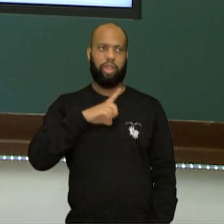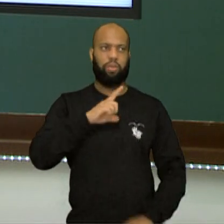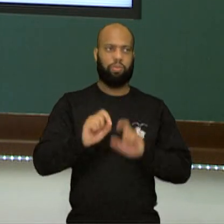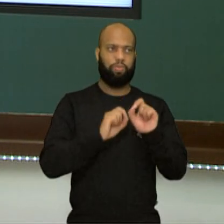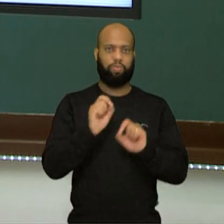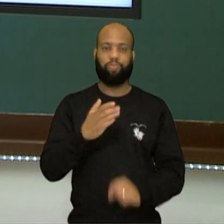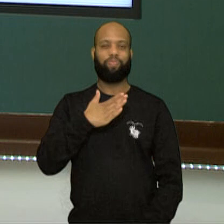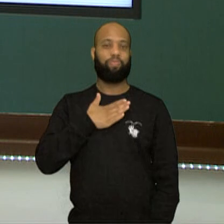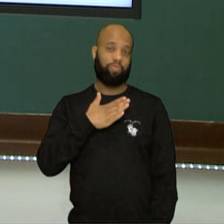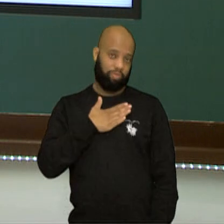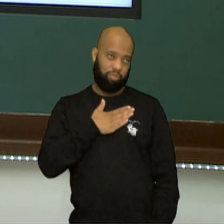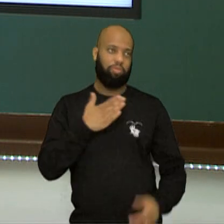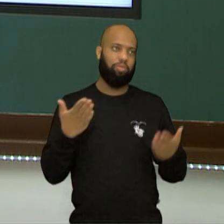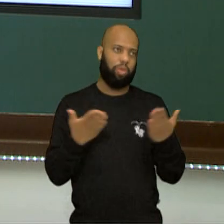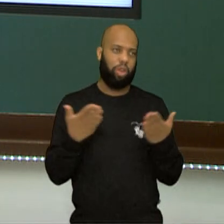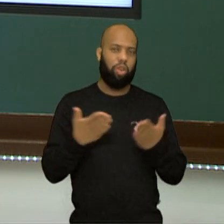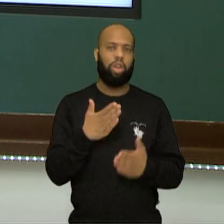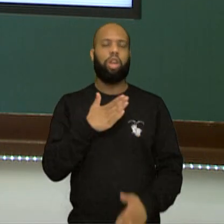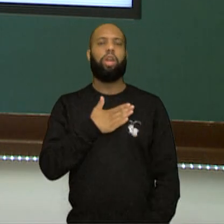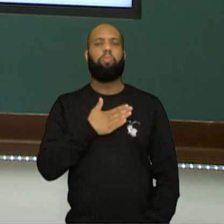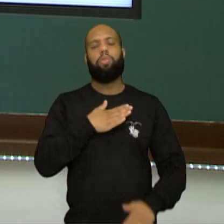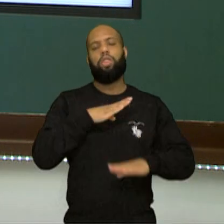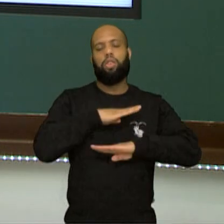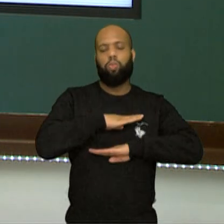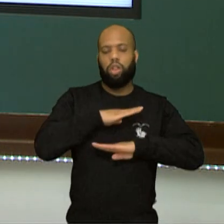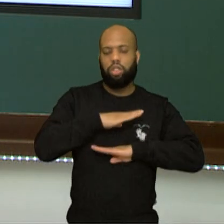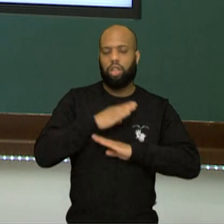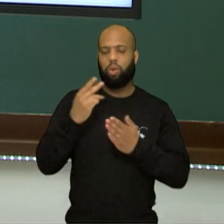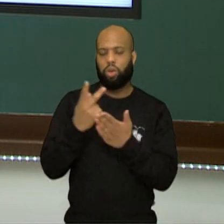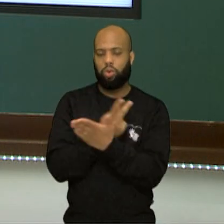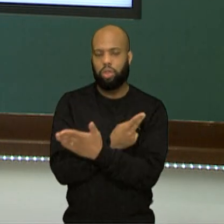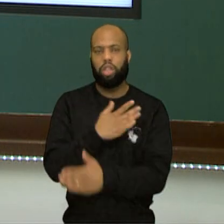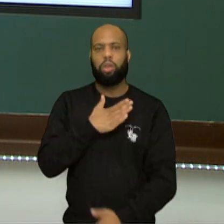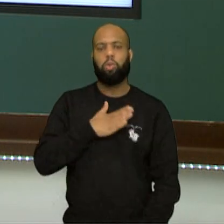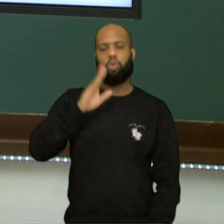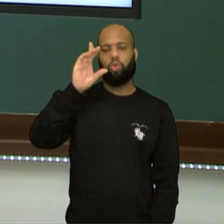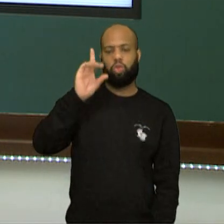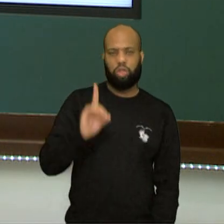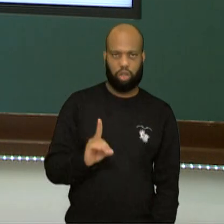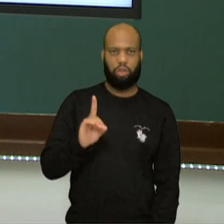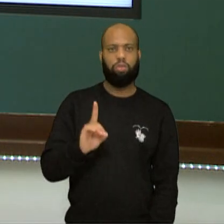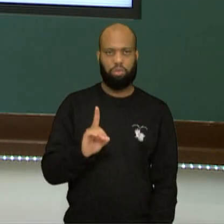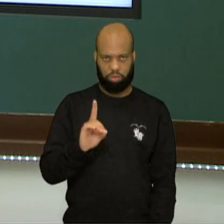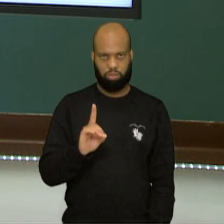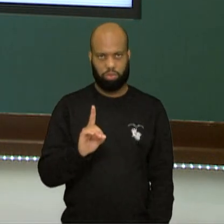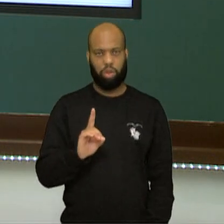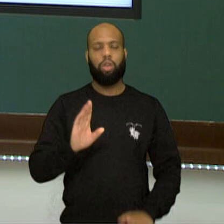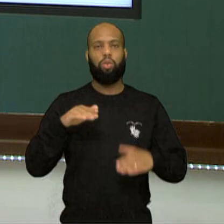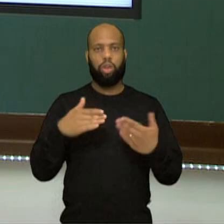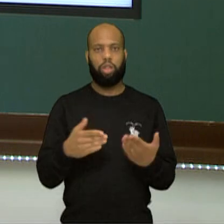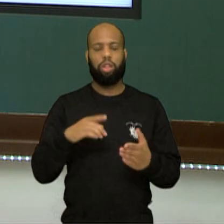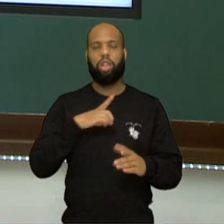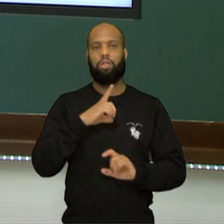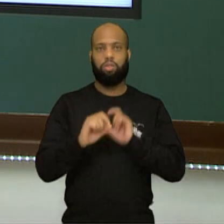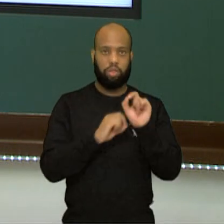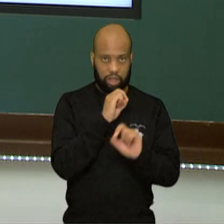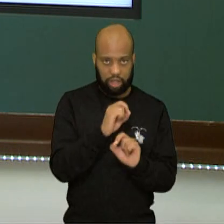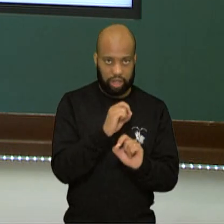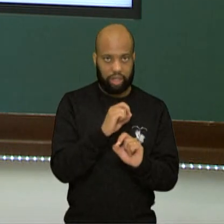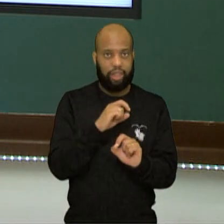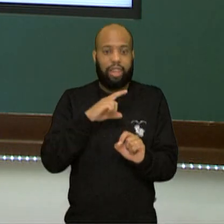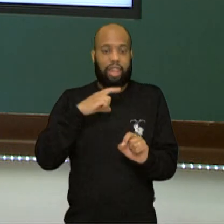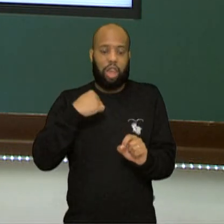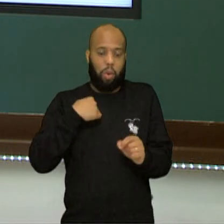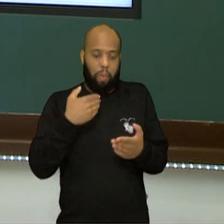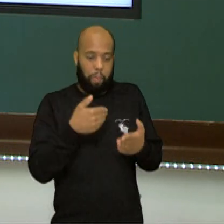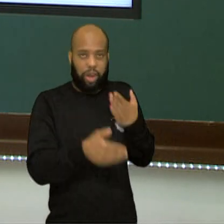o meu caso, né? É a minha situação, é o meu direito individual que foi violado. Então eu vou ao